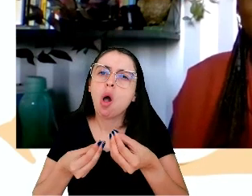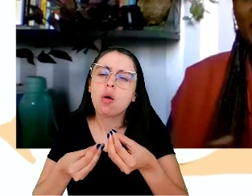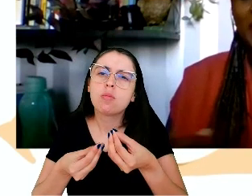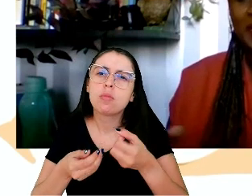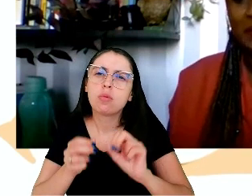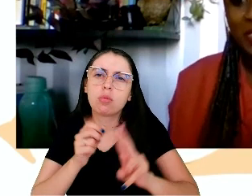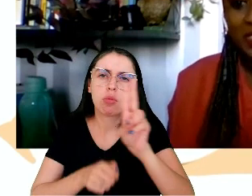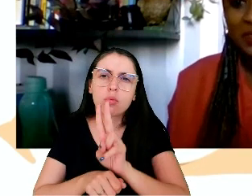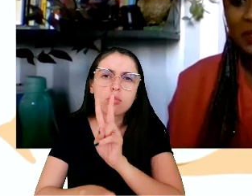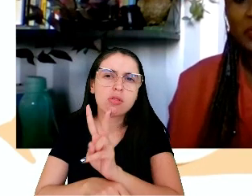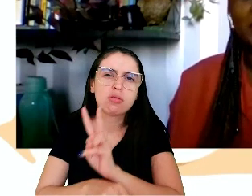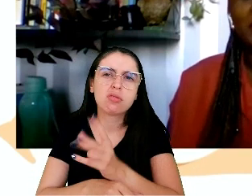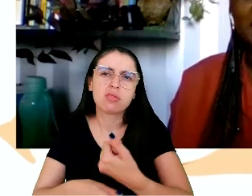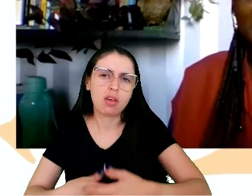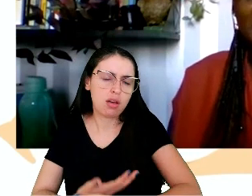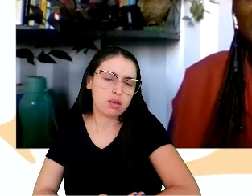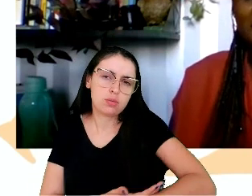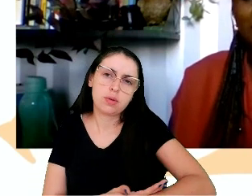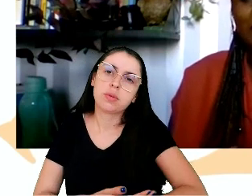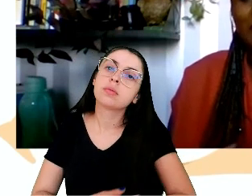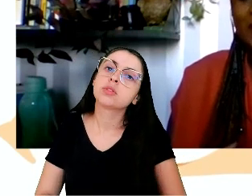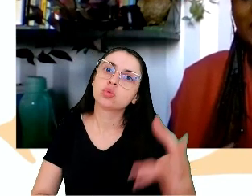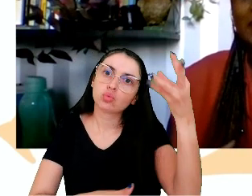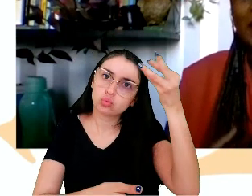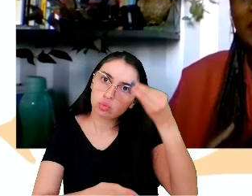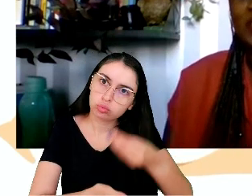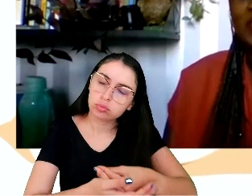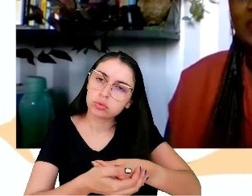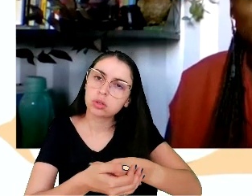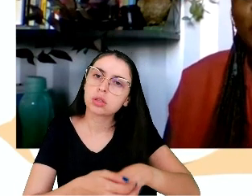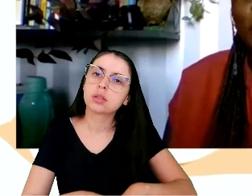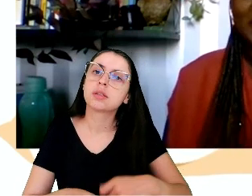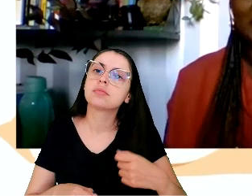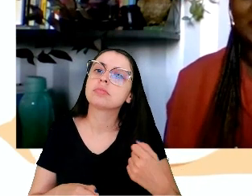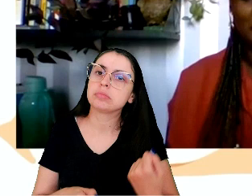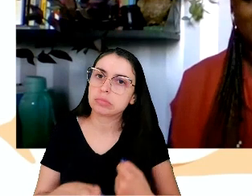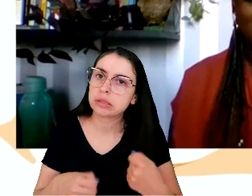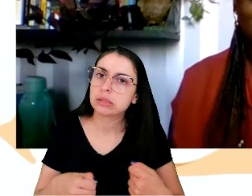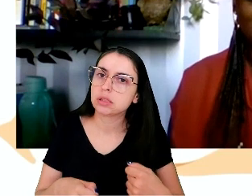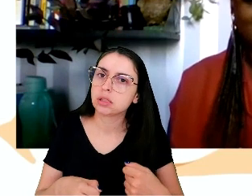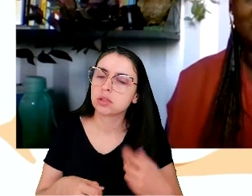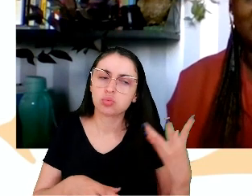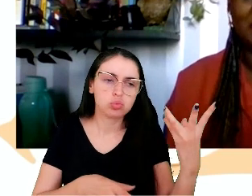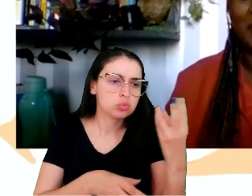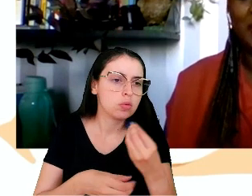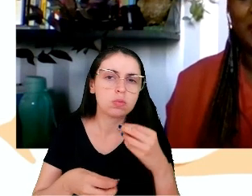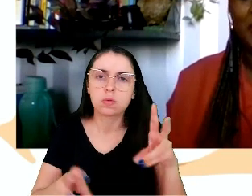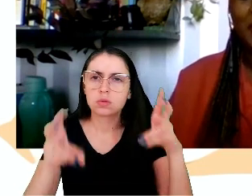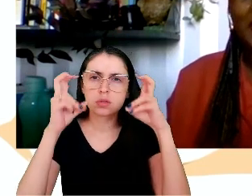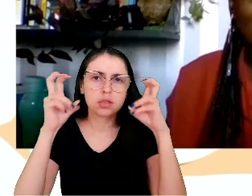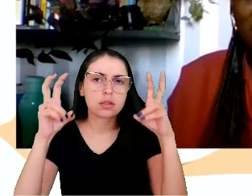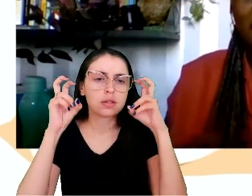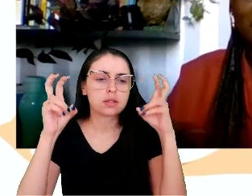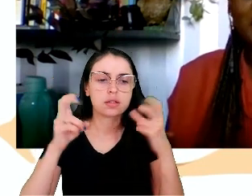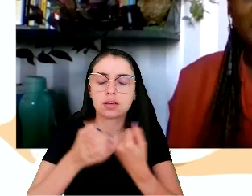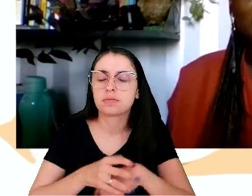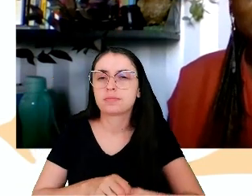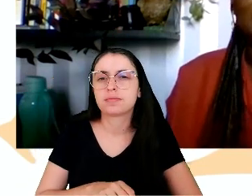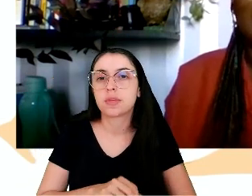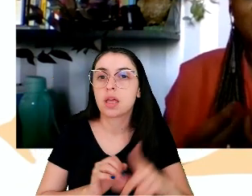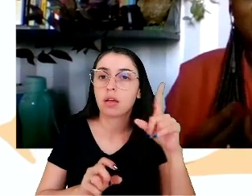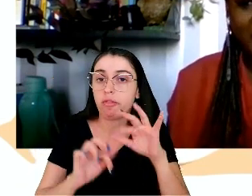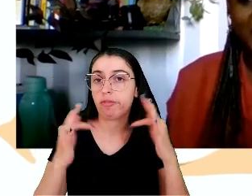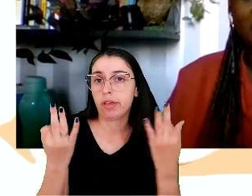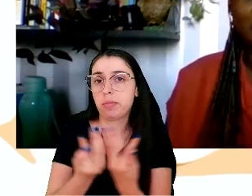e tem toda aquela demanda, porque você tem que necessariamente atender todas as expectativas que a família